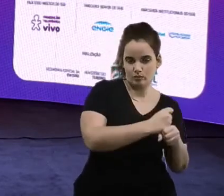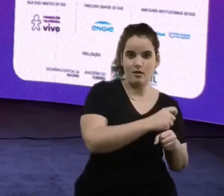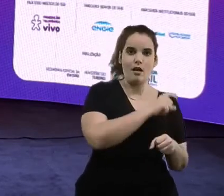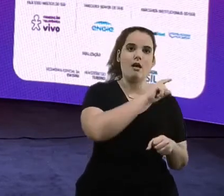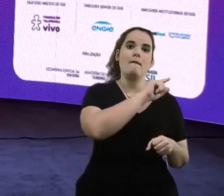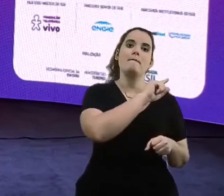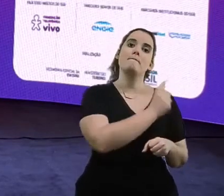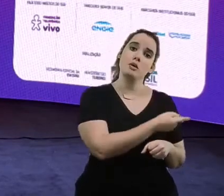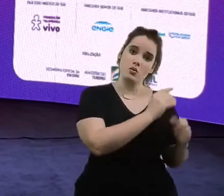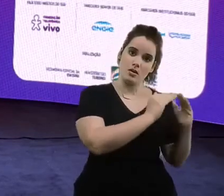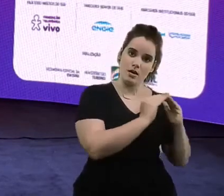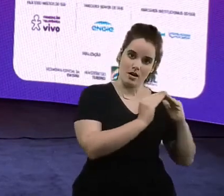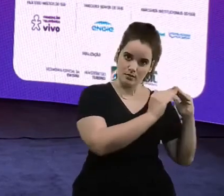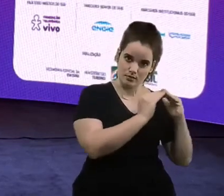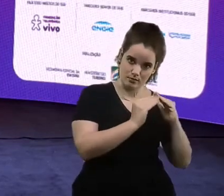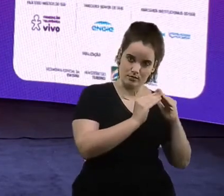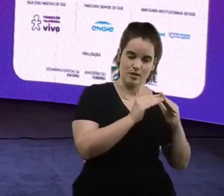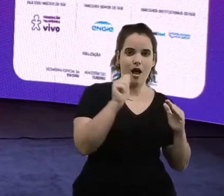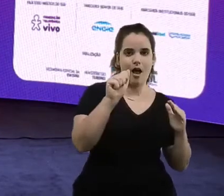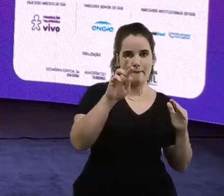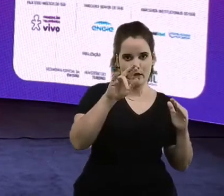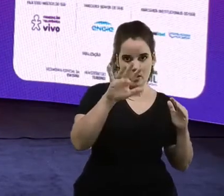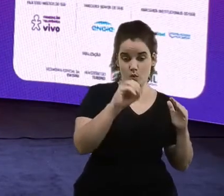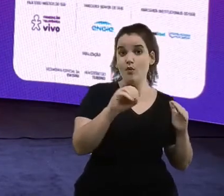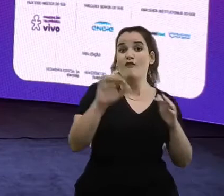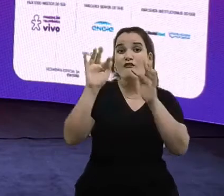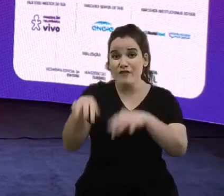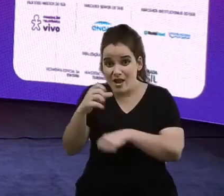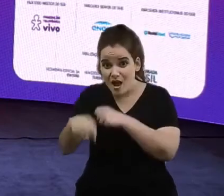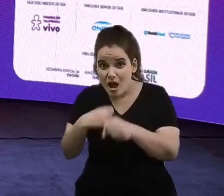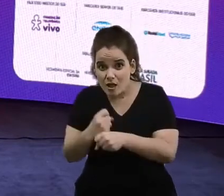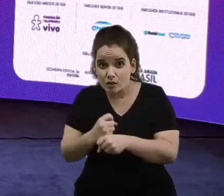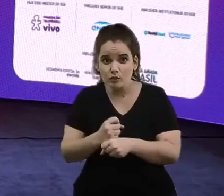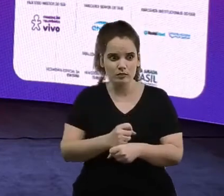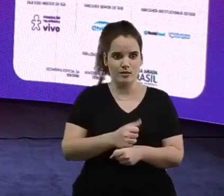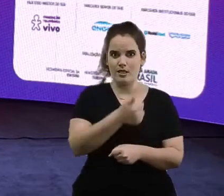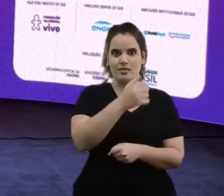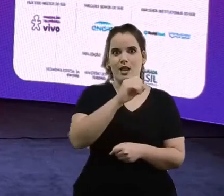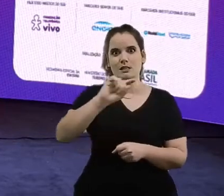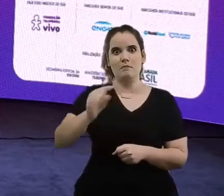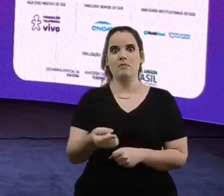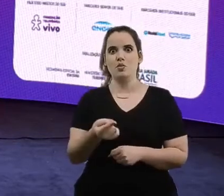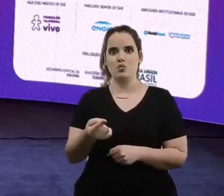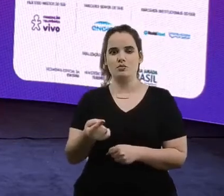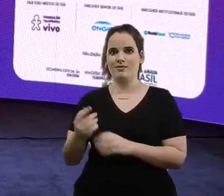casas. Mas este valor não traduzia nenhum impacto social,